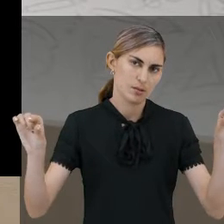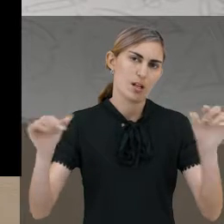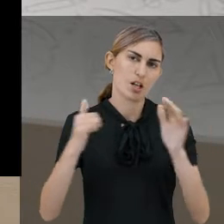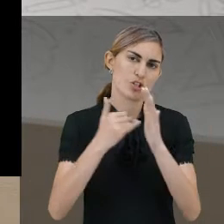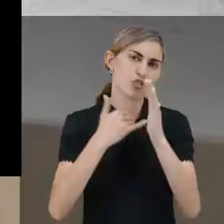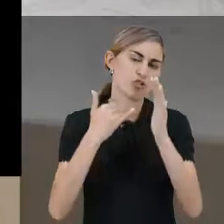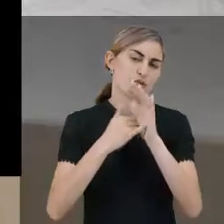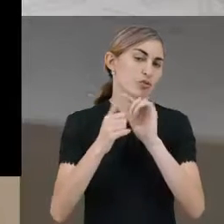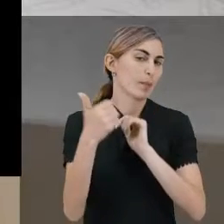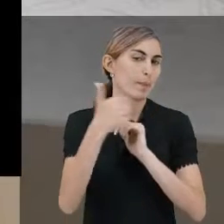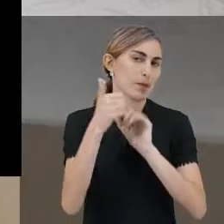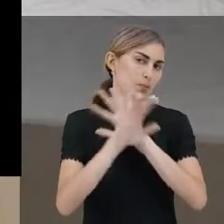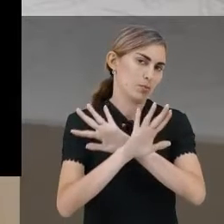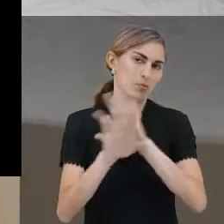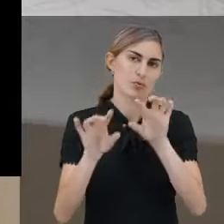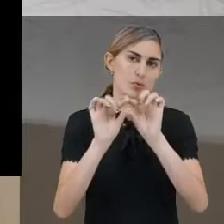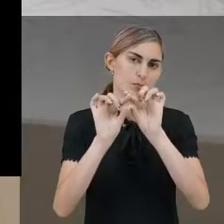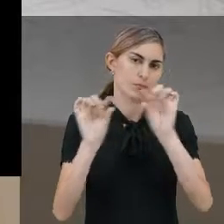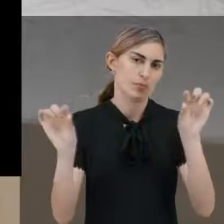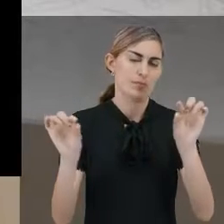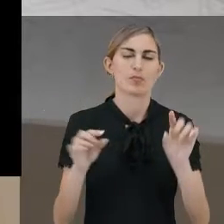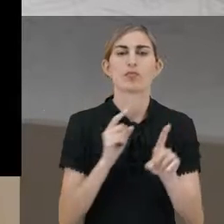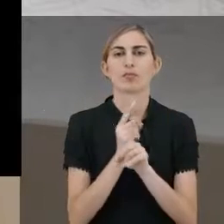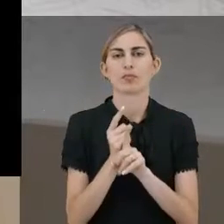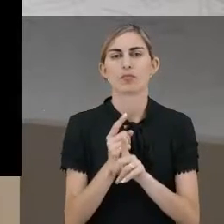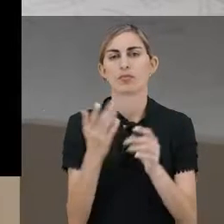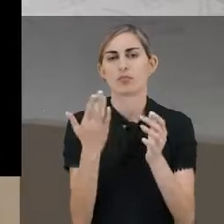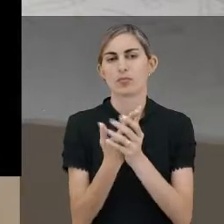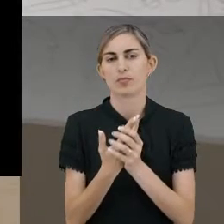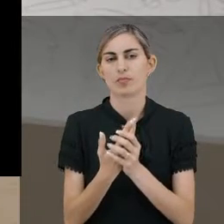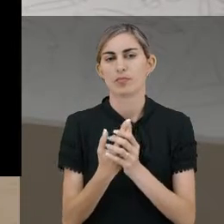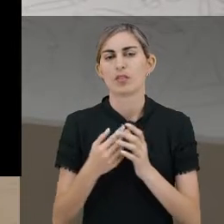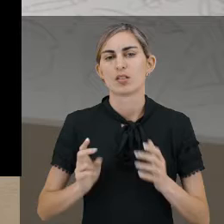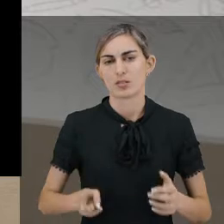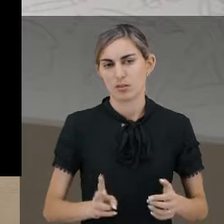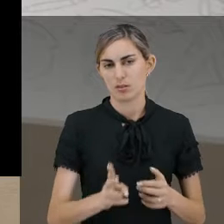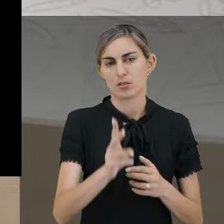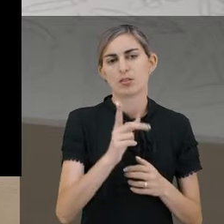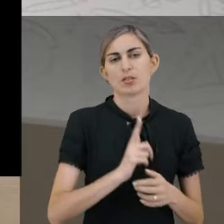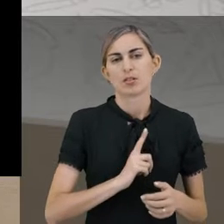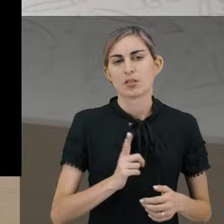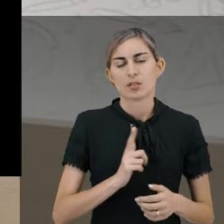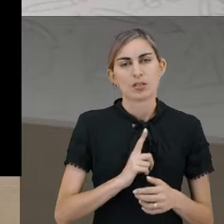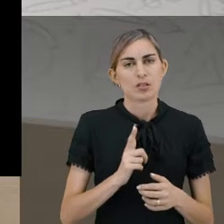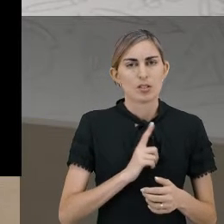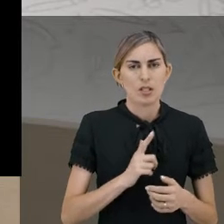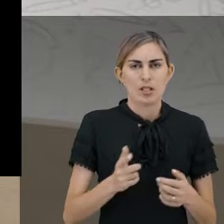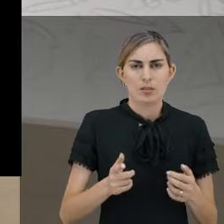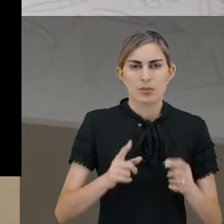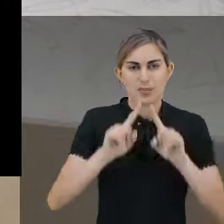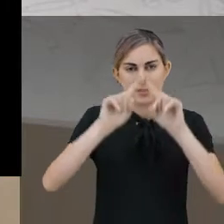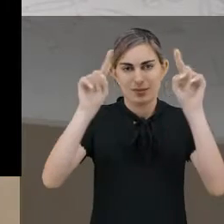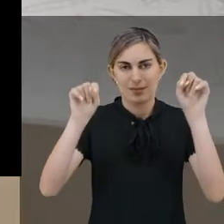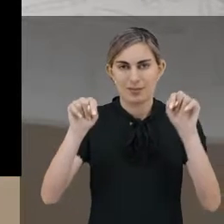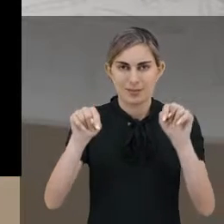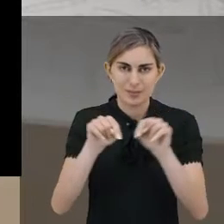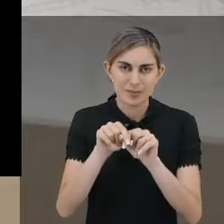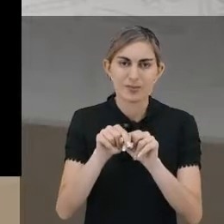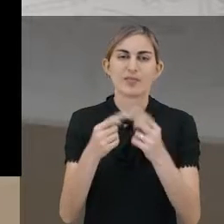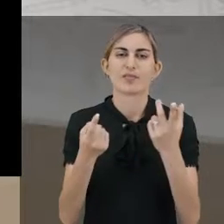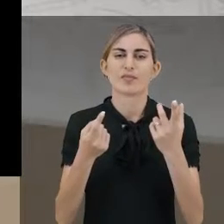primeiro registro que foi encontrado no banco de dados. Seguindo, nós temos a nossa interface